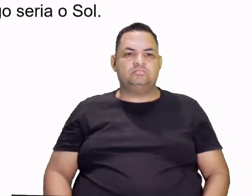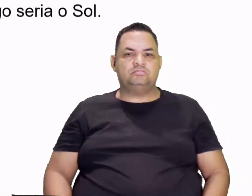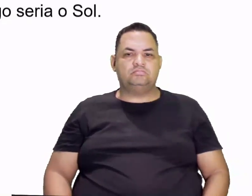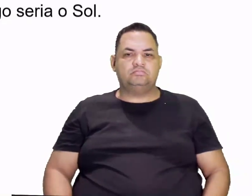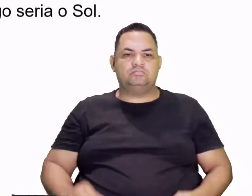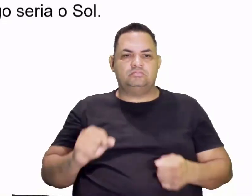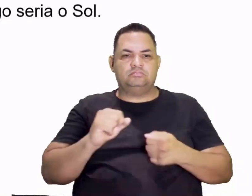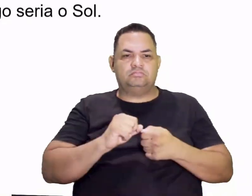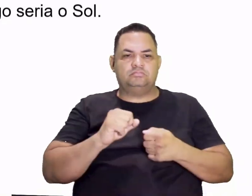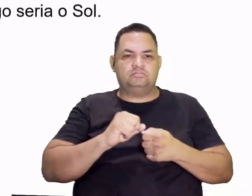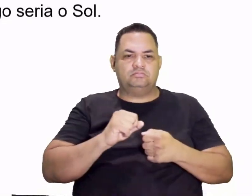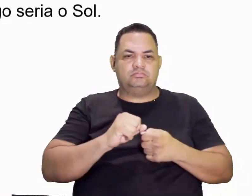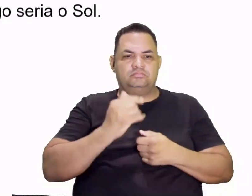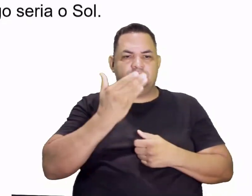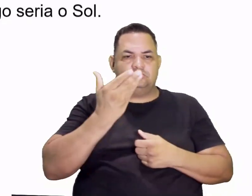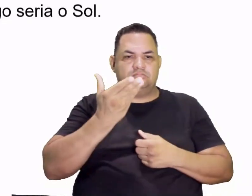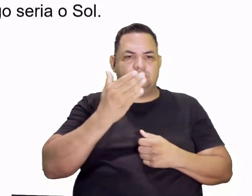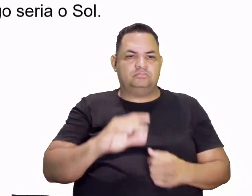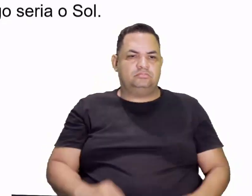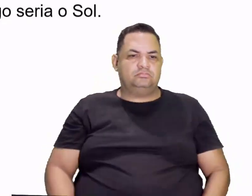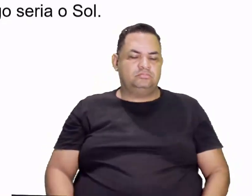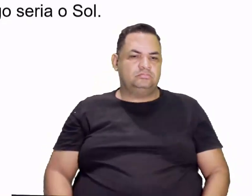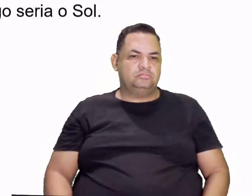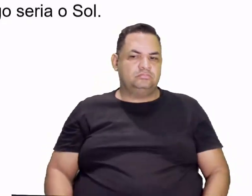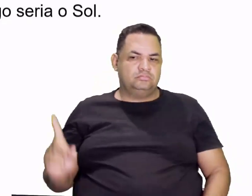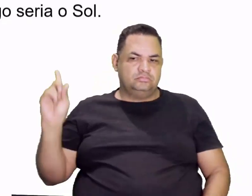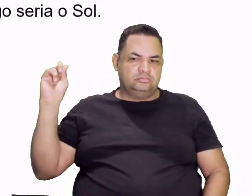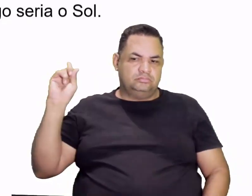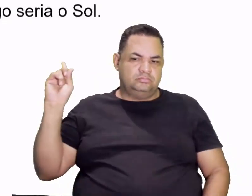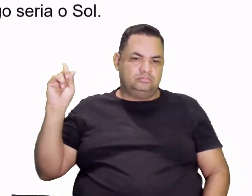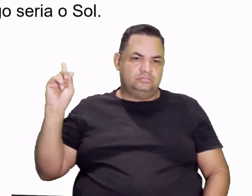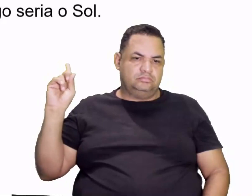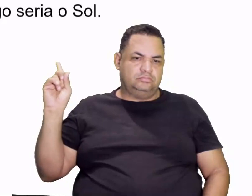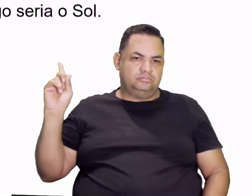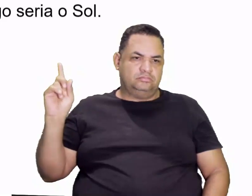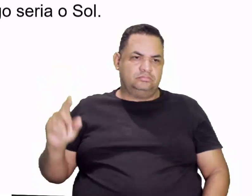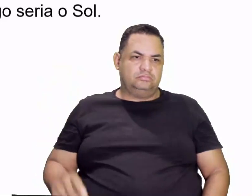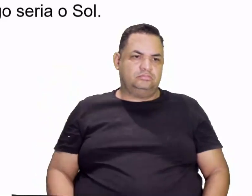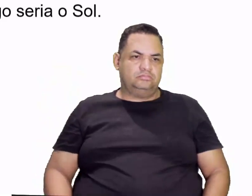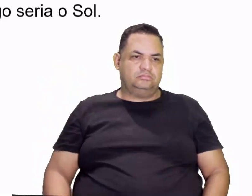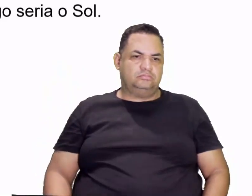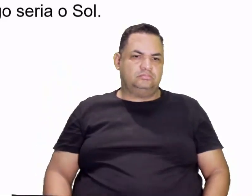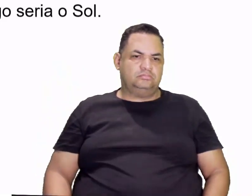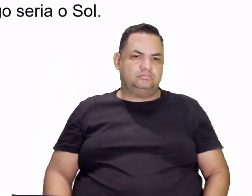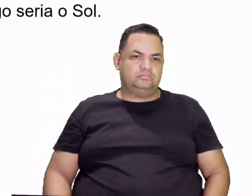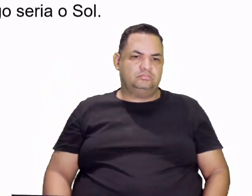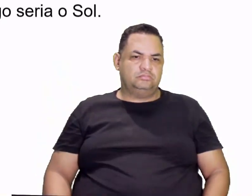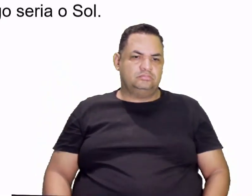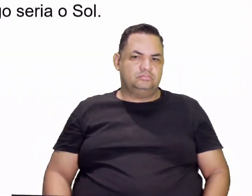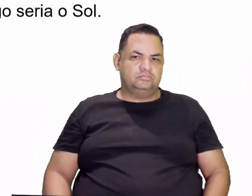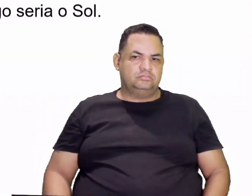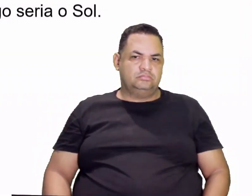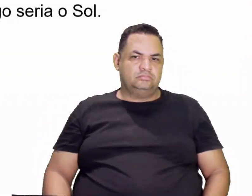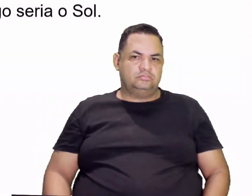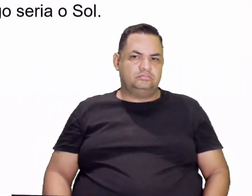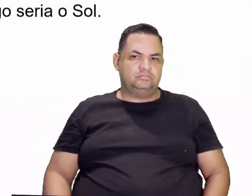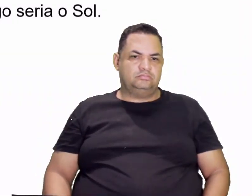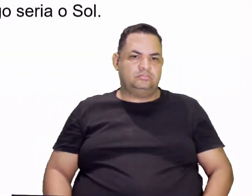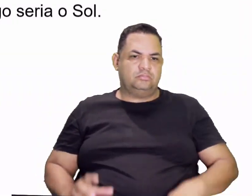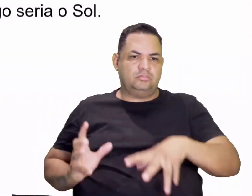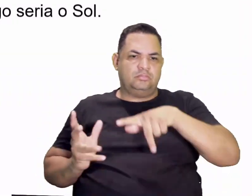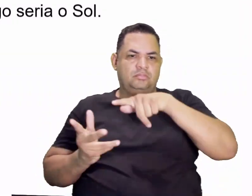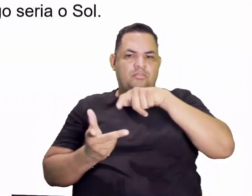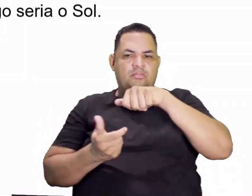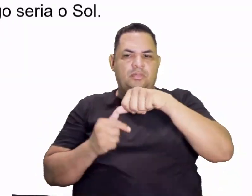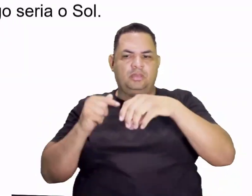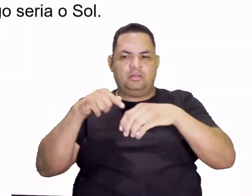fiz umas animações, tirei desse site aqui, ó. Tá aqui, ó. A esfera de terra seria o nosso planeta,